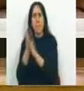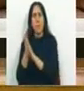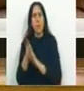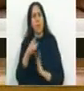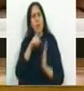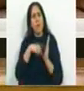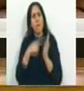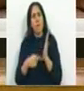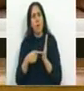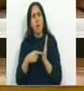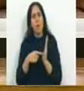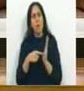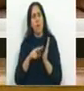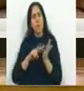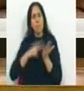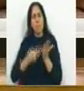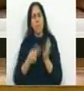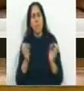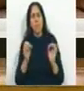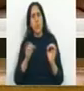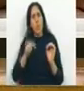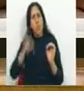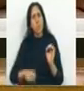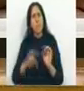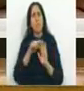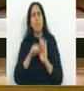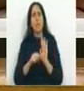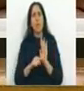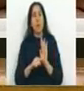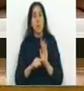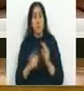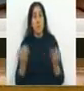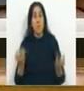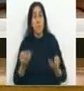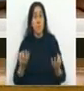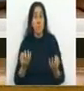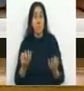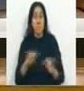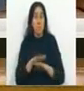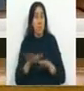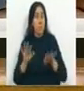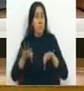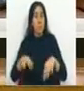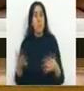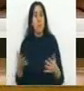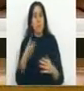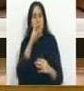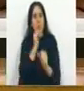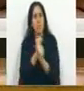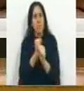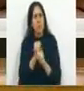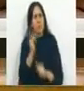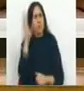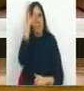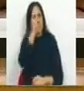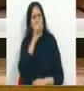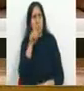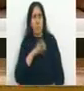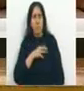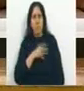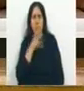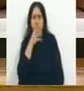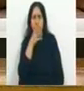não revogam imediatamente essa medida? E assim acaba-se com trabalhadores explorados, como os